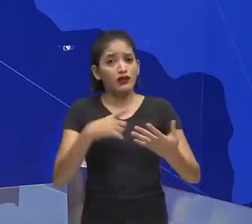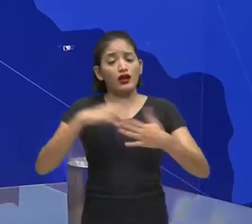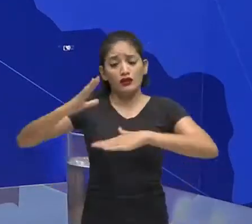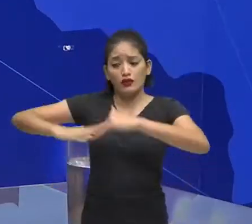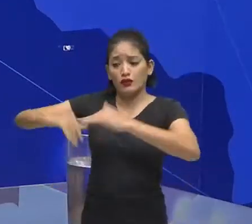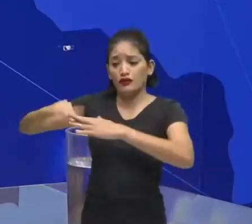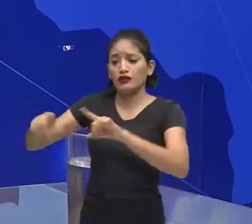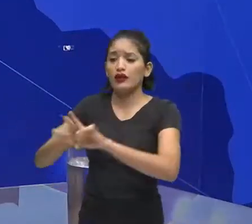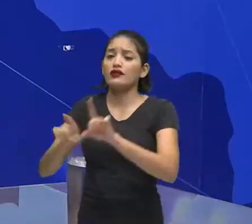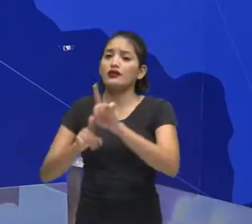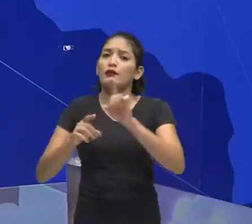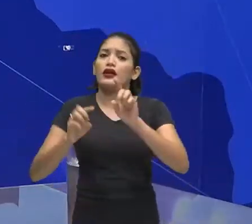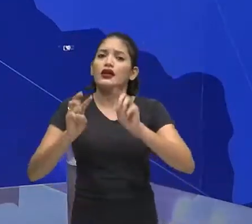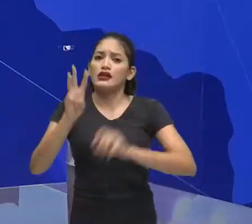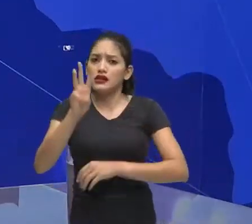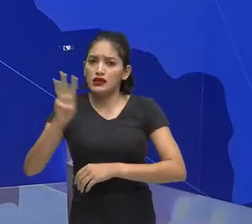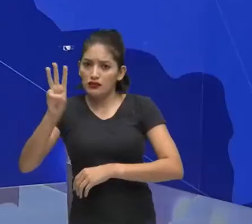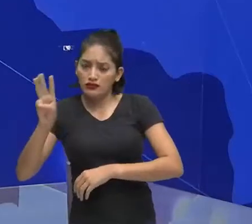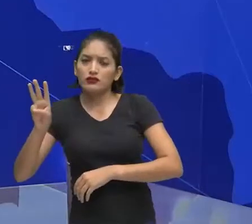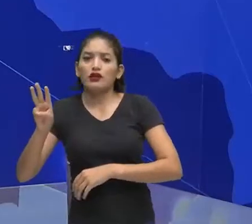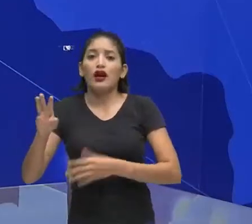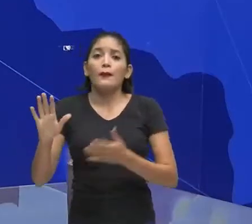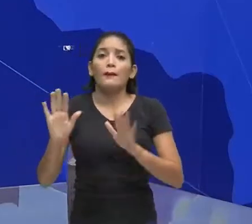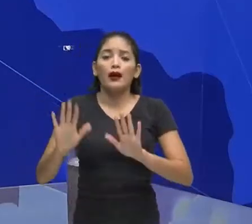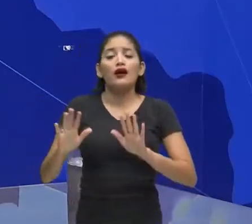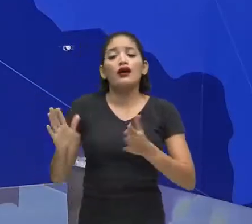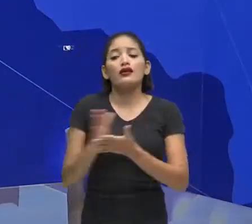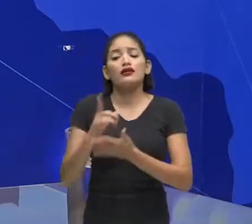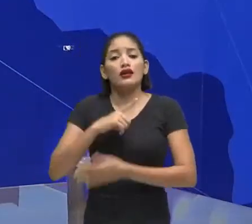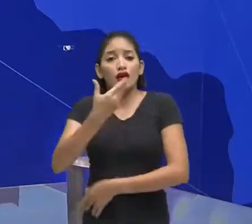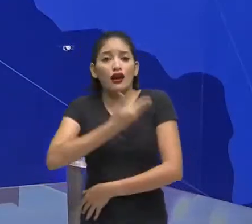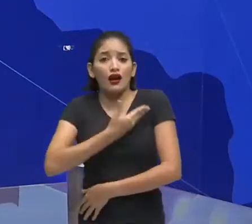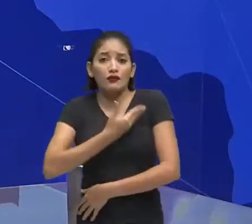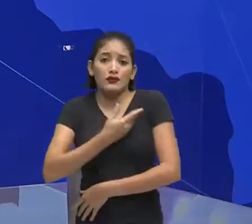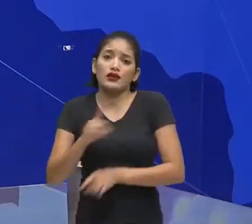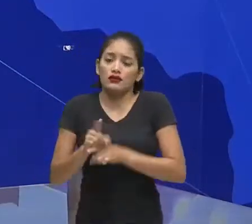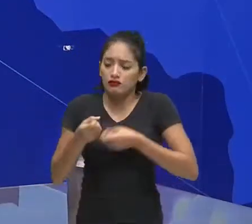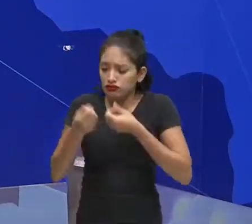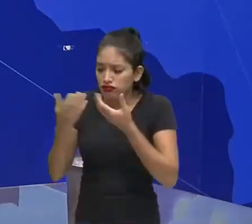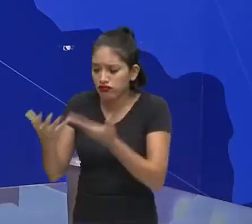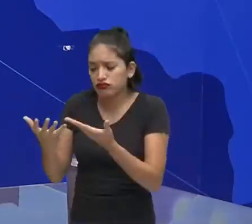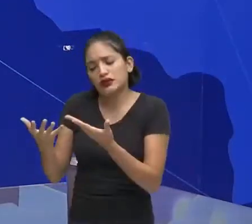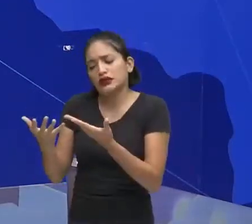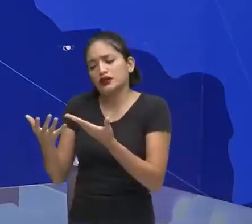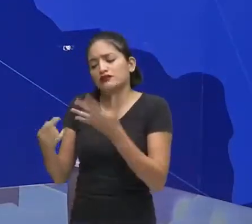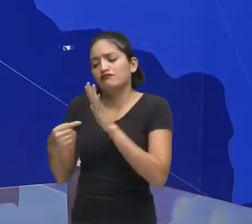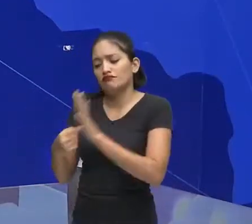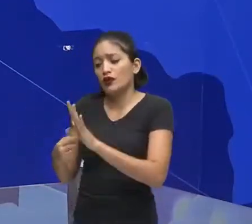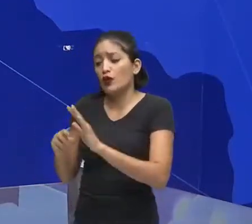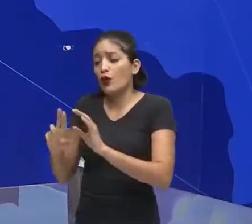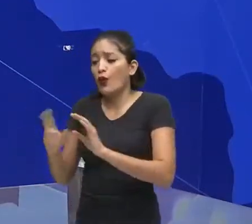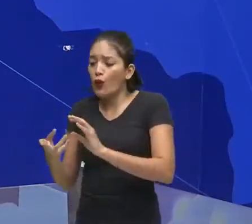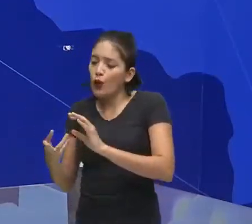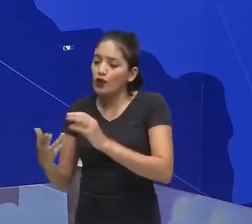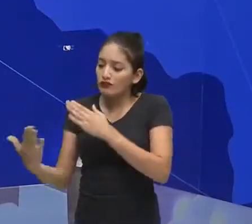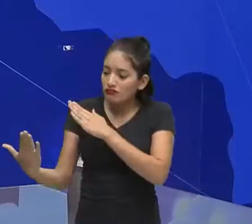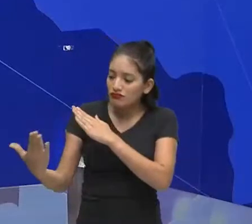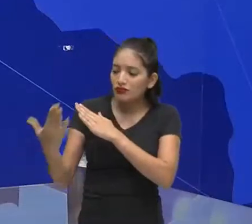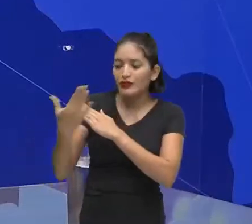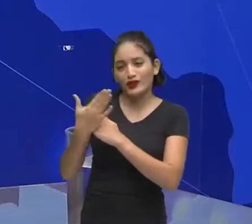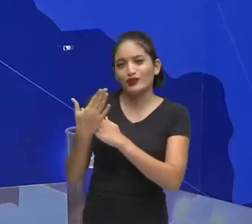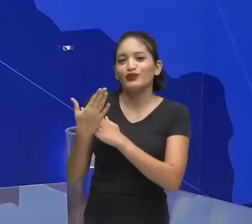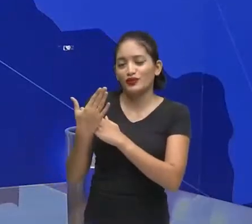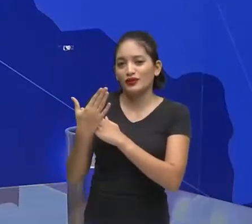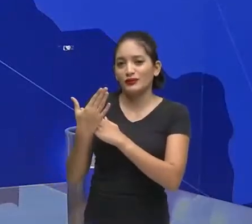portais, mas às vezes é um amigo com quem eu desabafo, né, e que me traz algum sentido ou que me apoia diante disso.